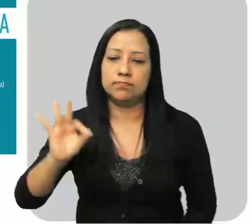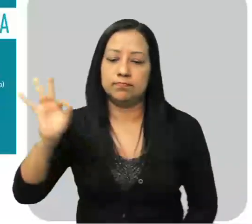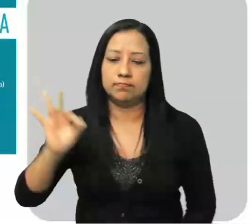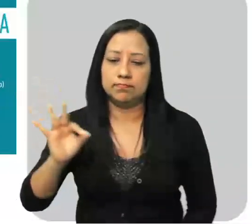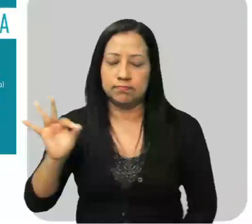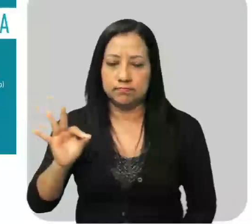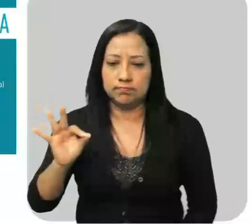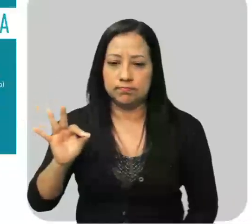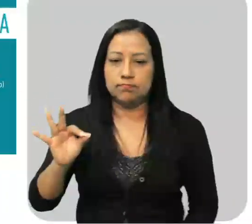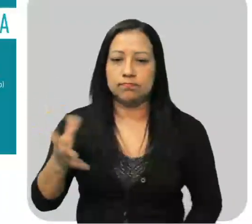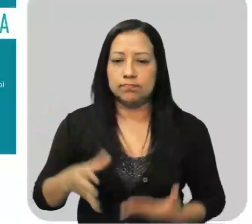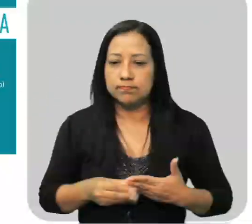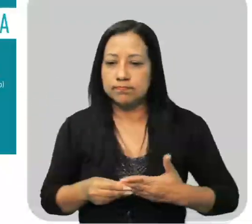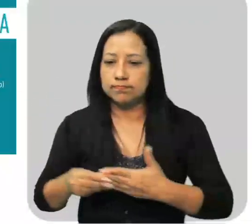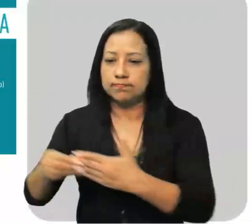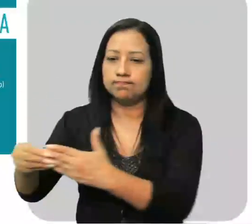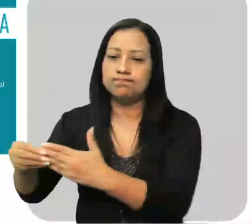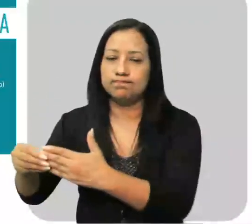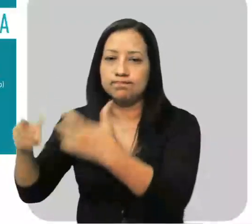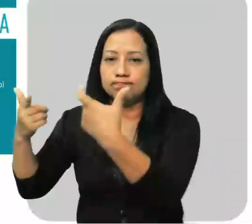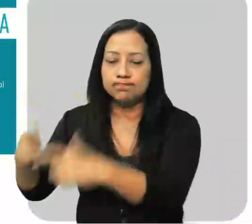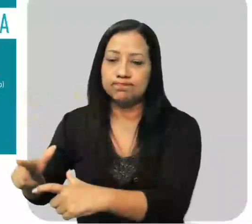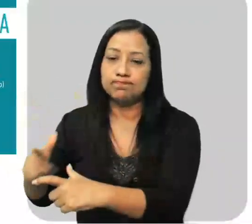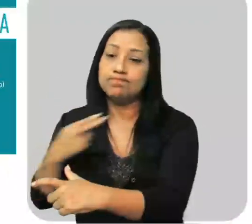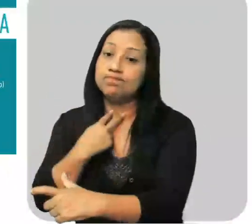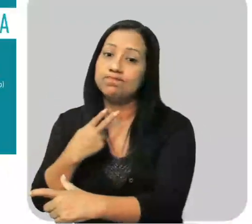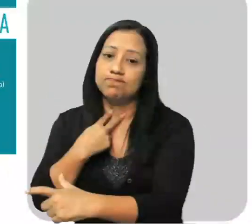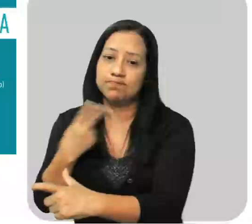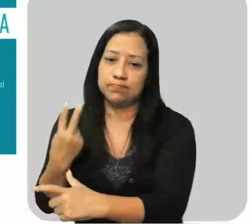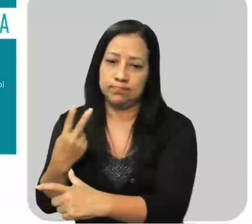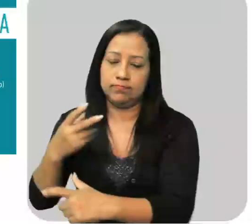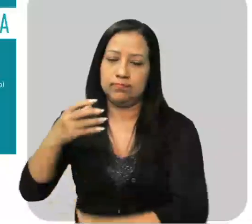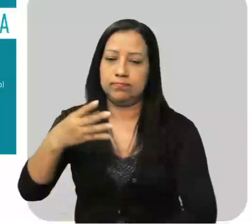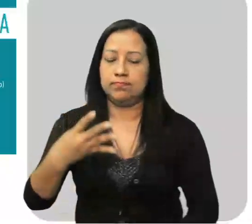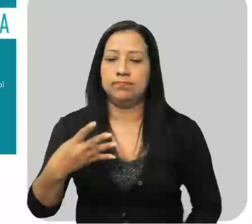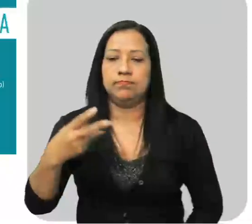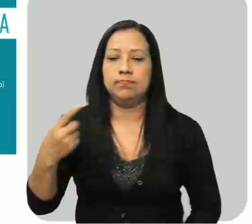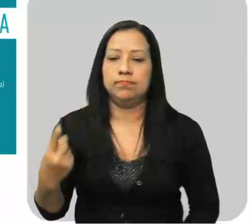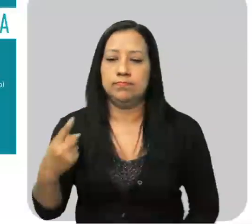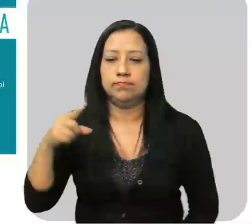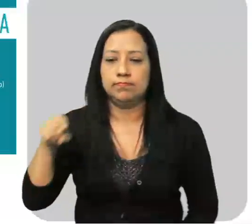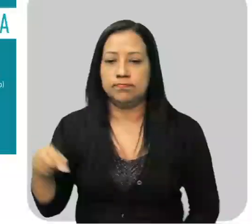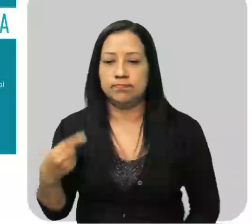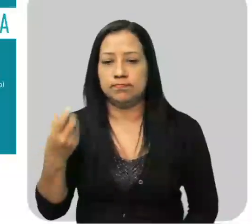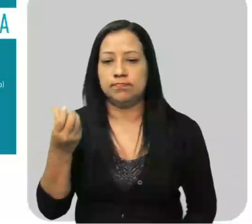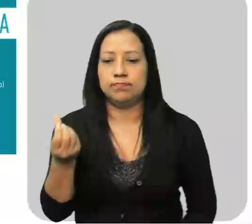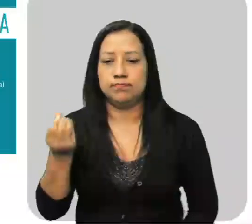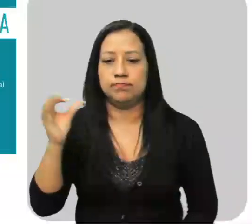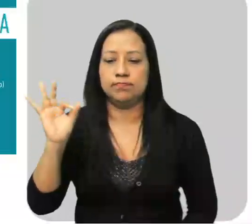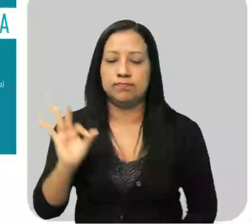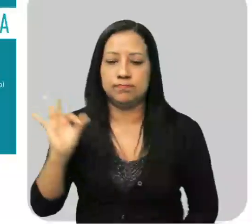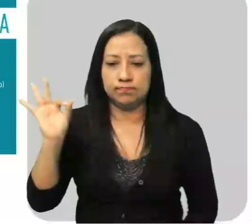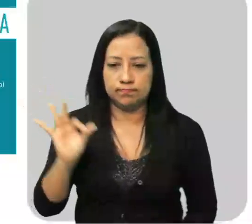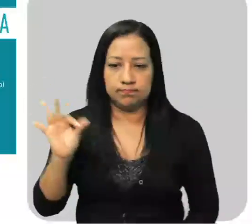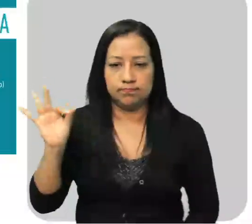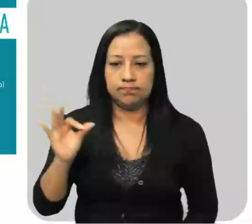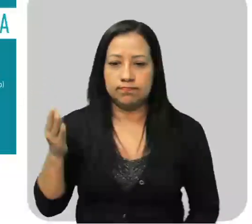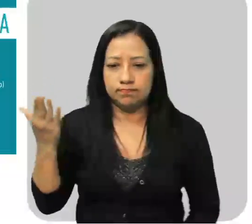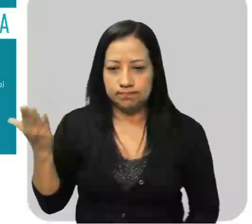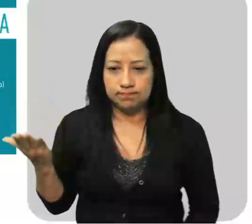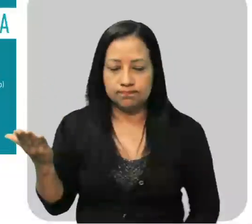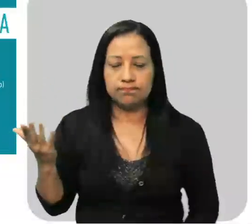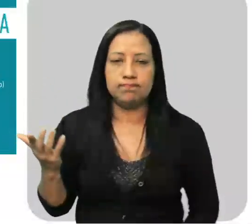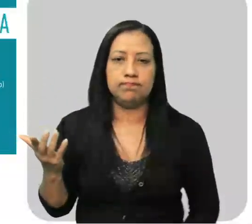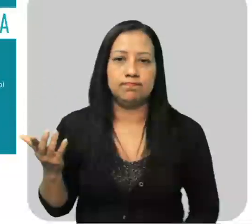58,4%. E o destino inadequado, 41%. O problema está nesses 41% aí, que